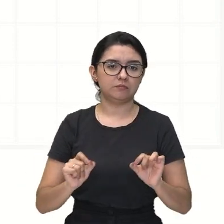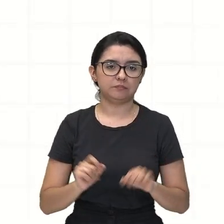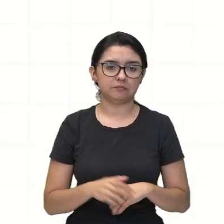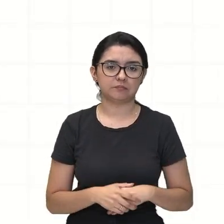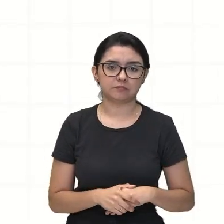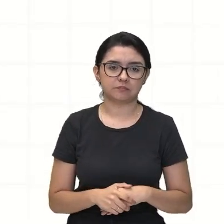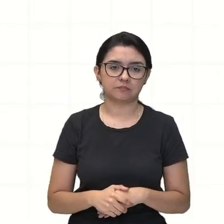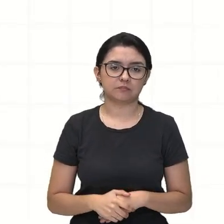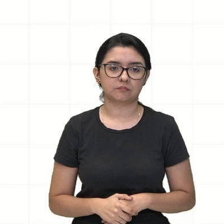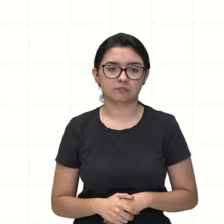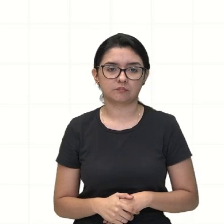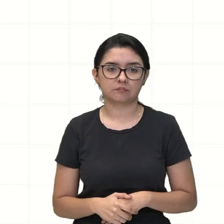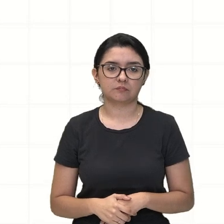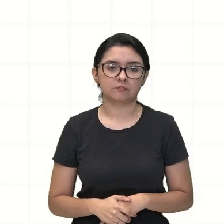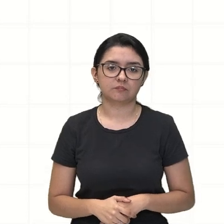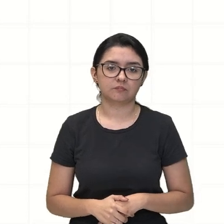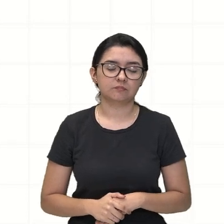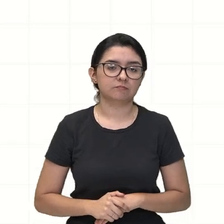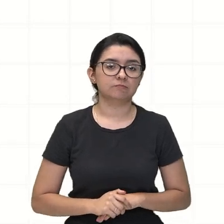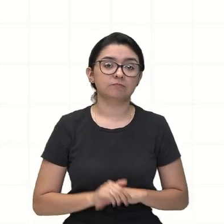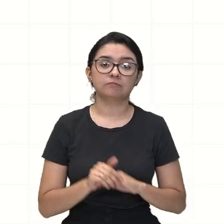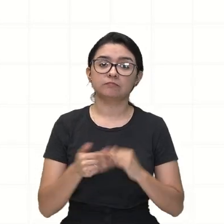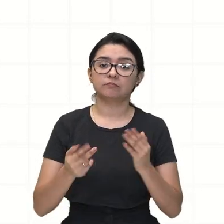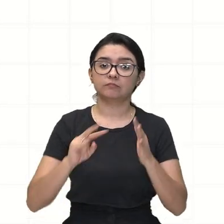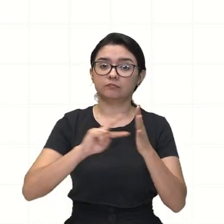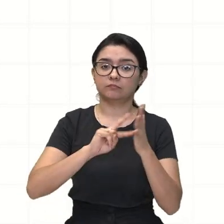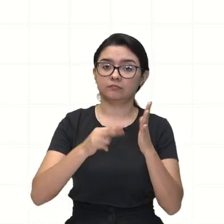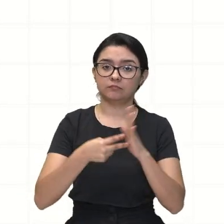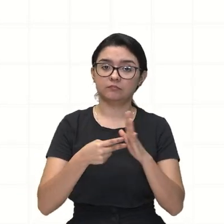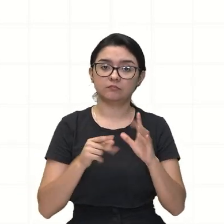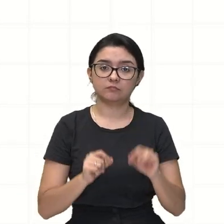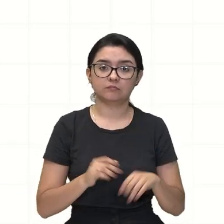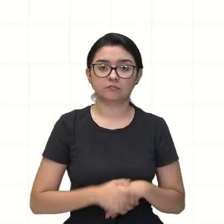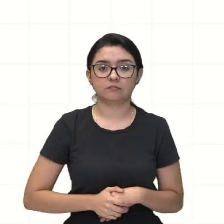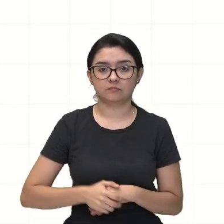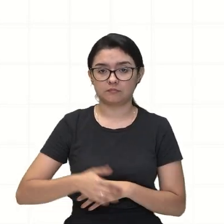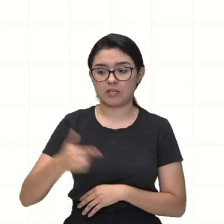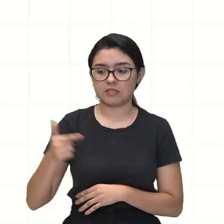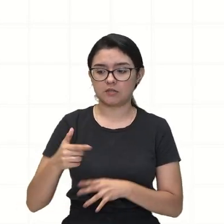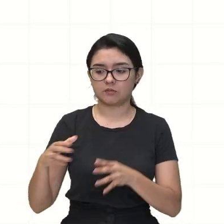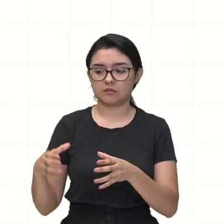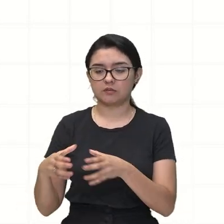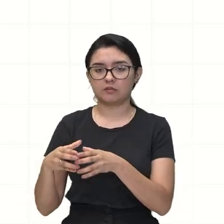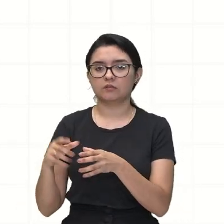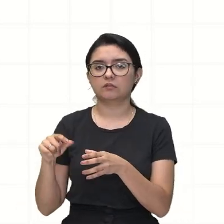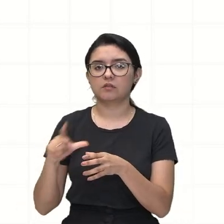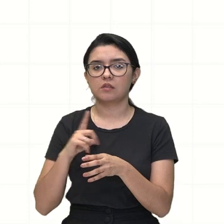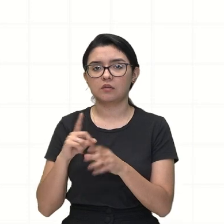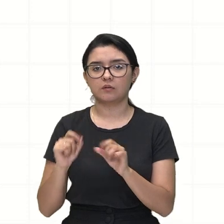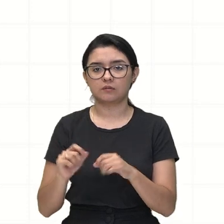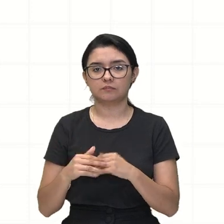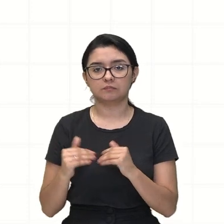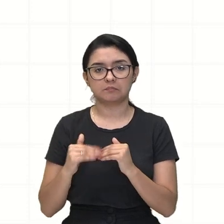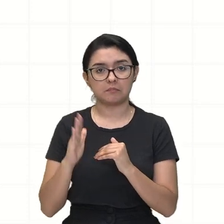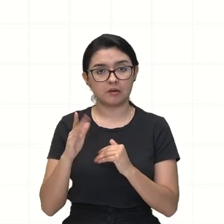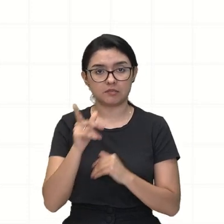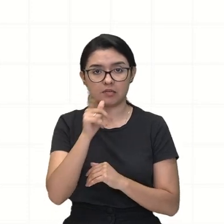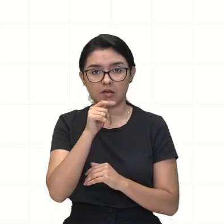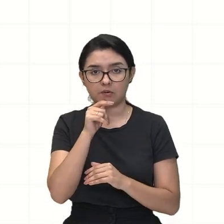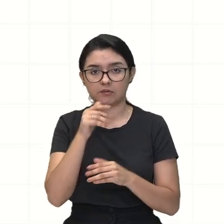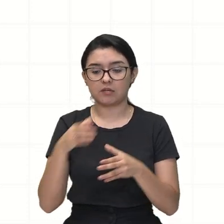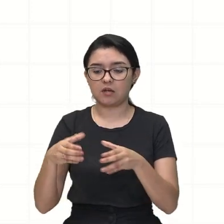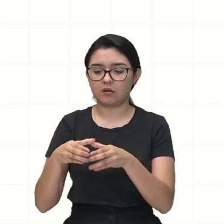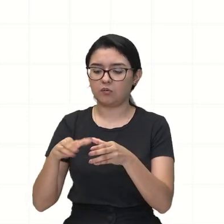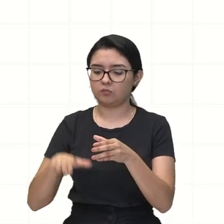Vamos apagar tudo aqui. Quer dizer que a segunda caixa possui mais água, está mais cheia,